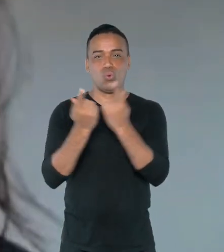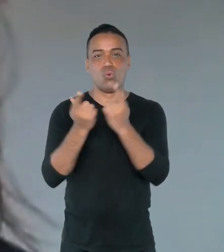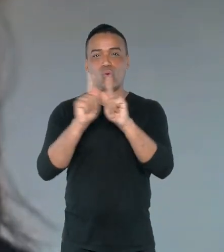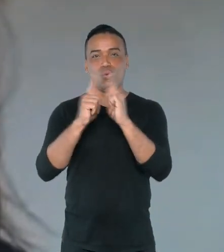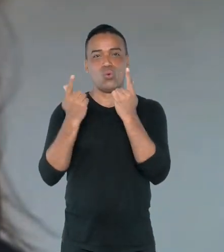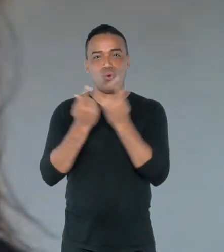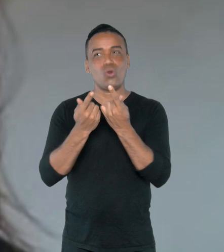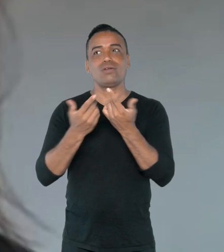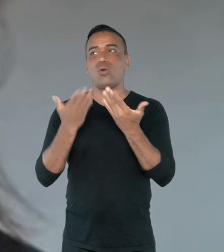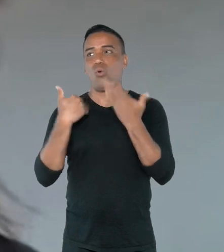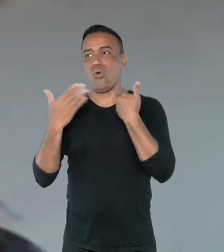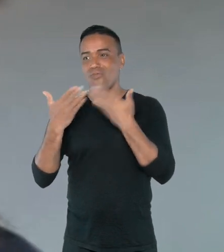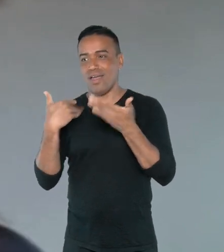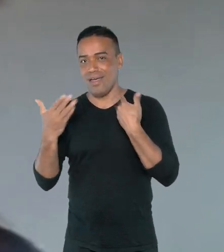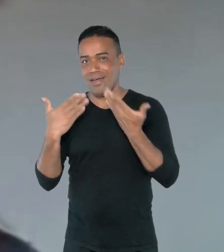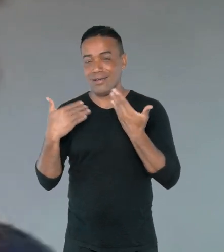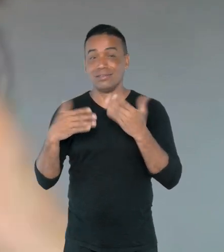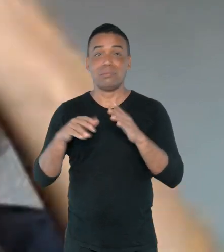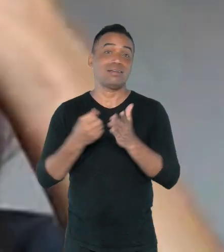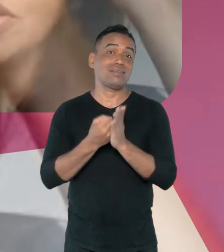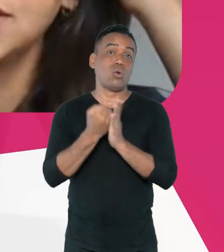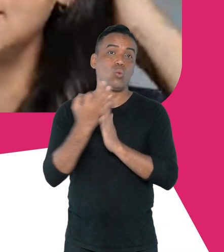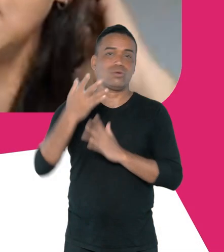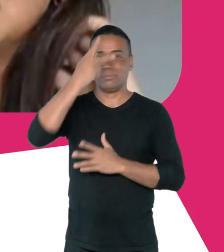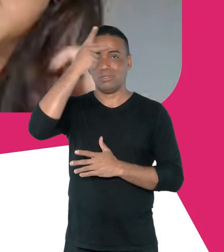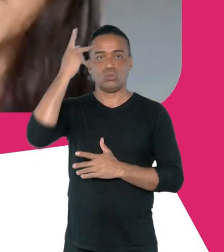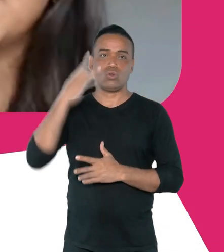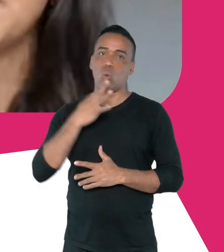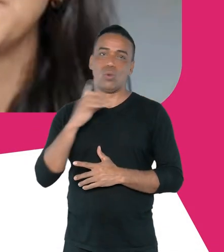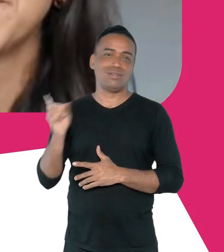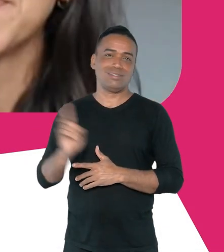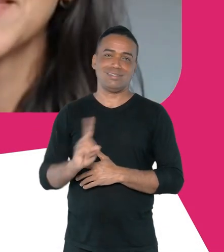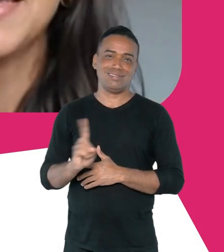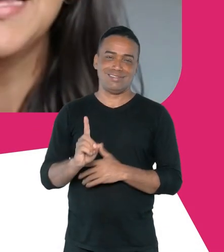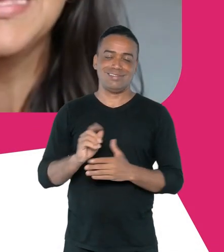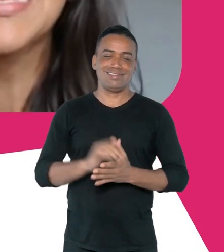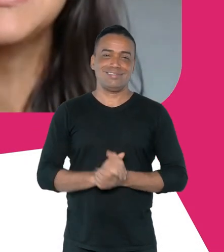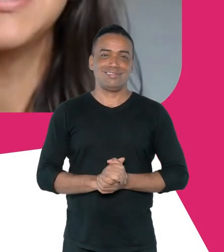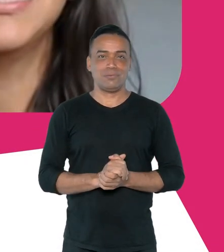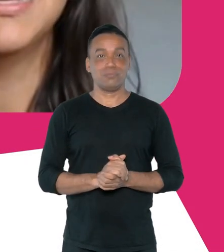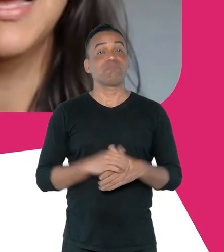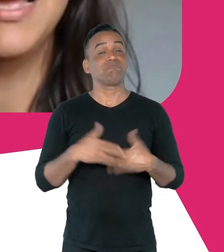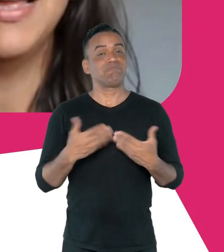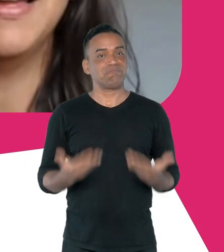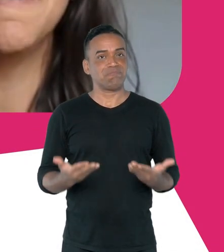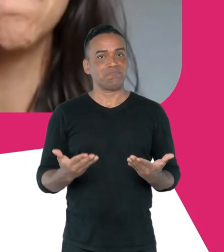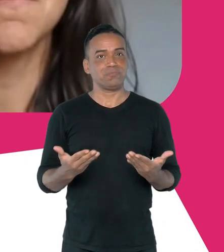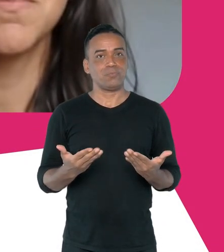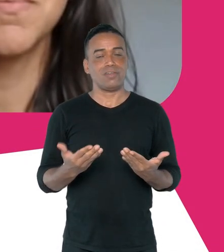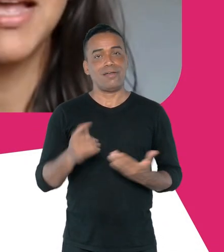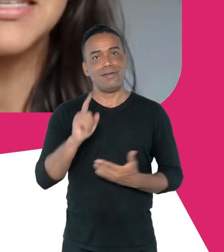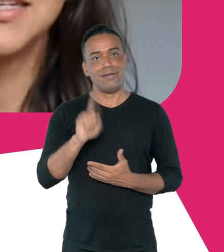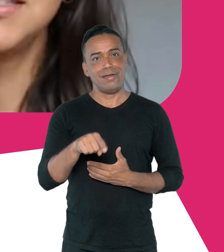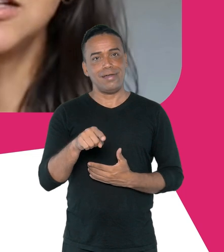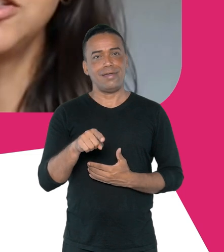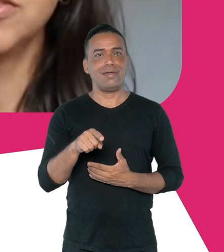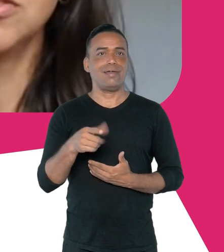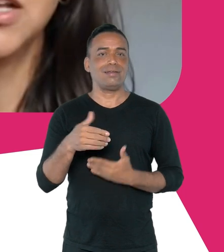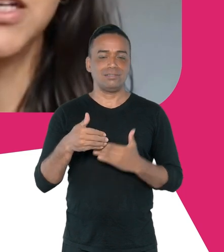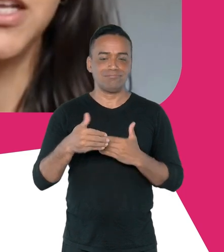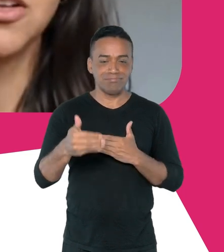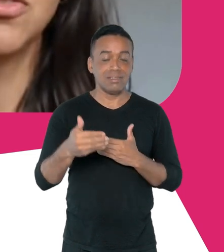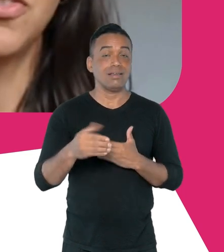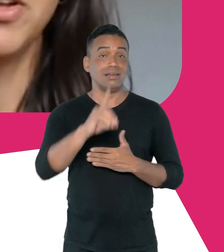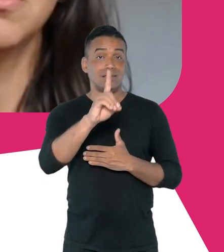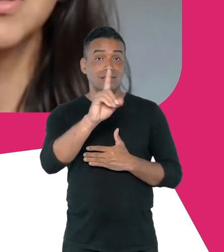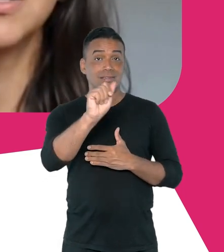conversa, troca muita coisa, mas muitos deles eu ainda não tinha conhecido. E assim, essa iniciativa